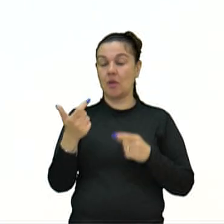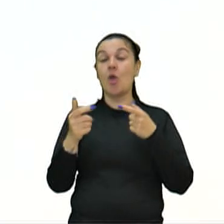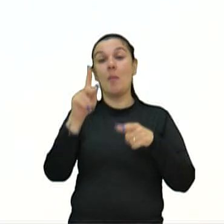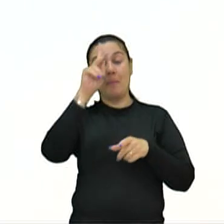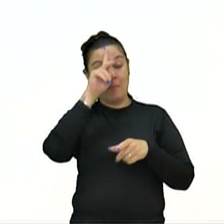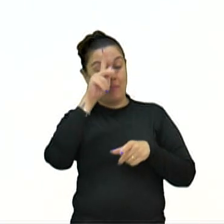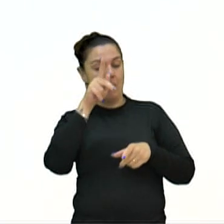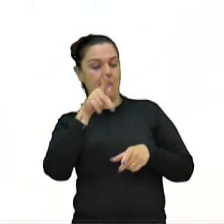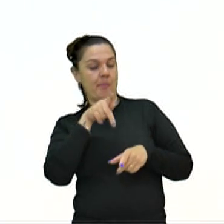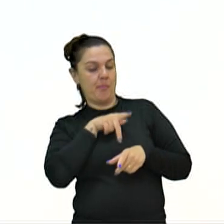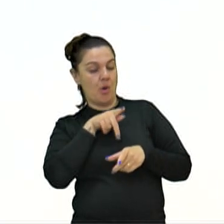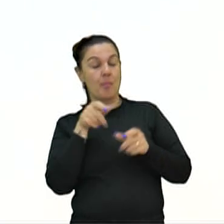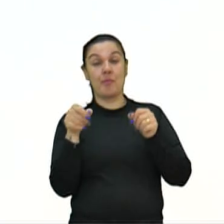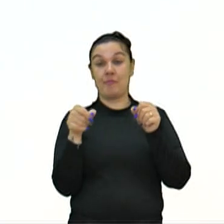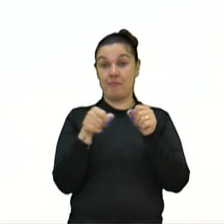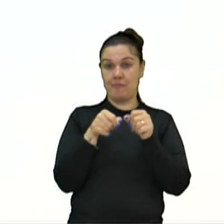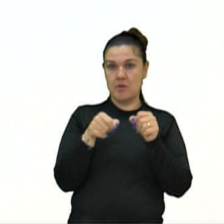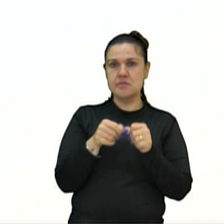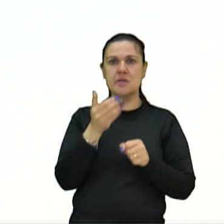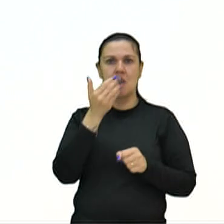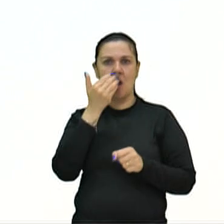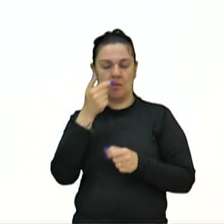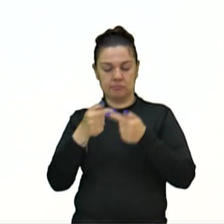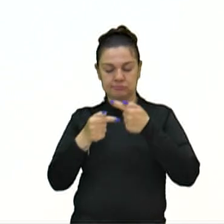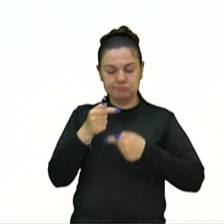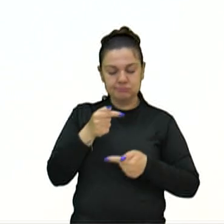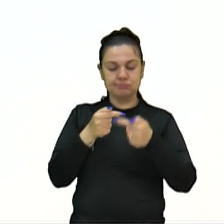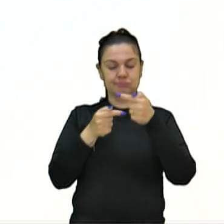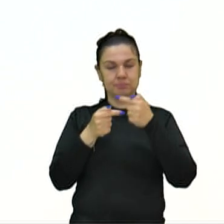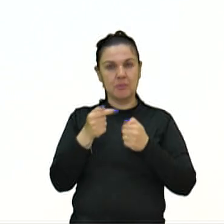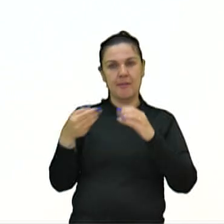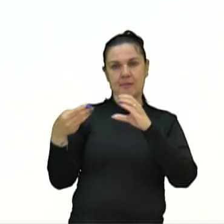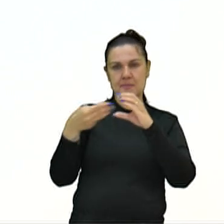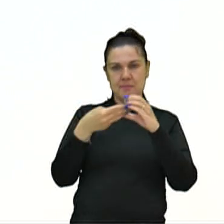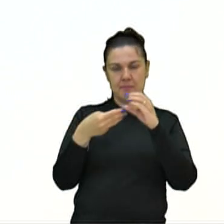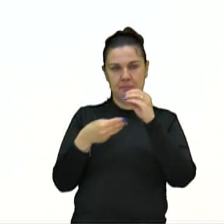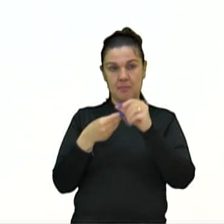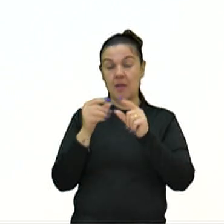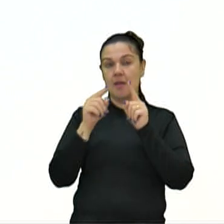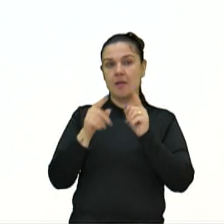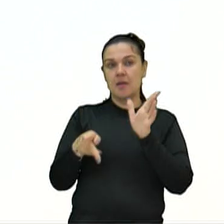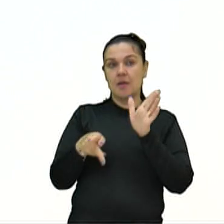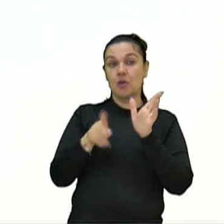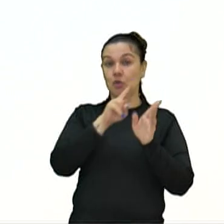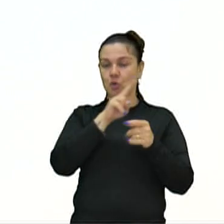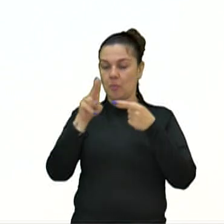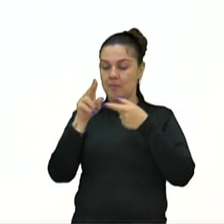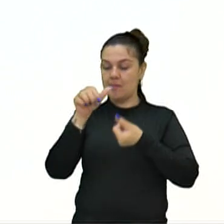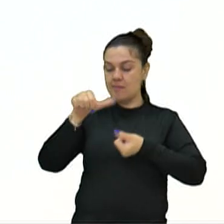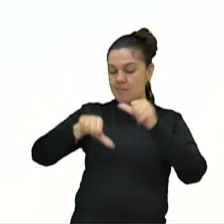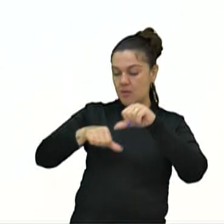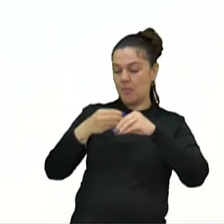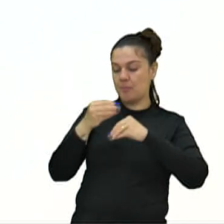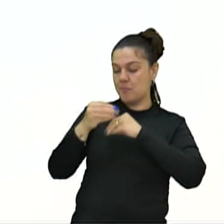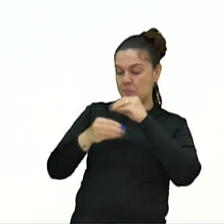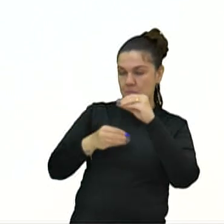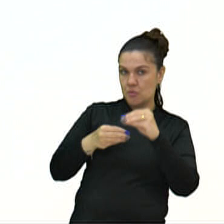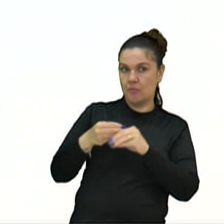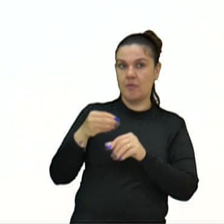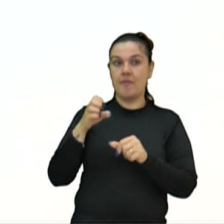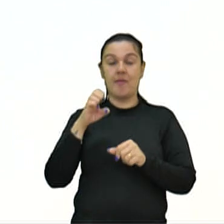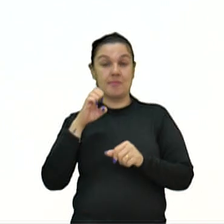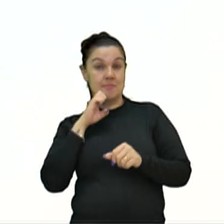dizia que ele era heterótrofo. Aqui então diz que ele produzia o próprio alimento, mas não é por fotossíntese, é por quimiossíntese. Gerou